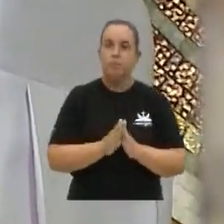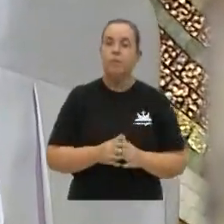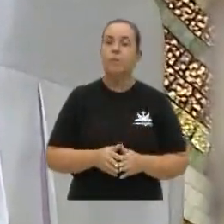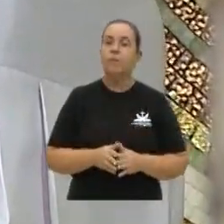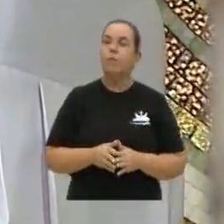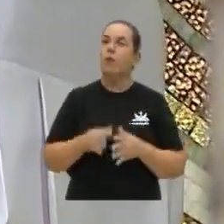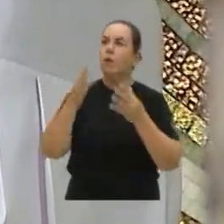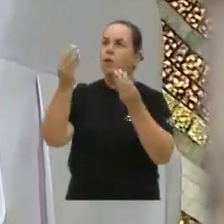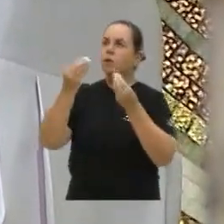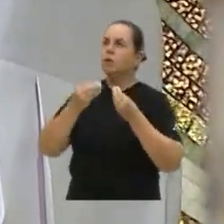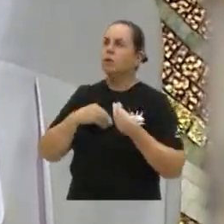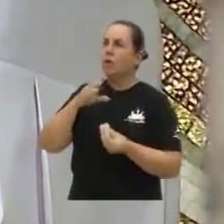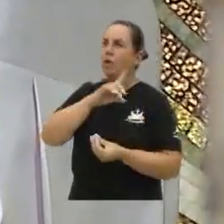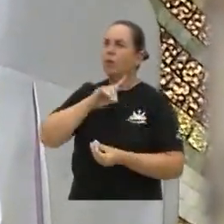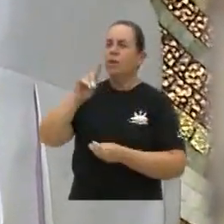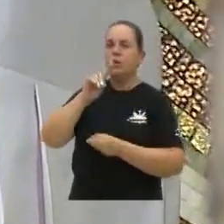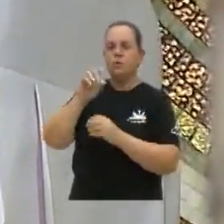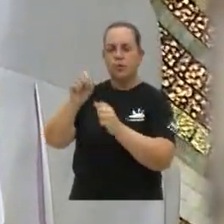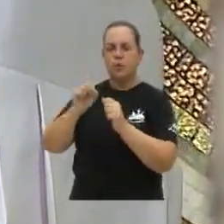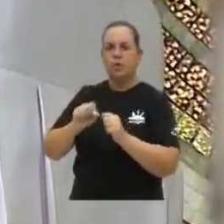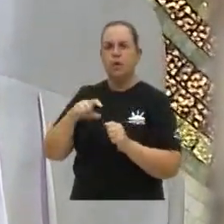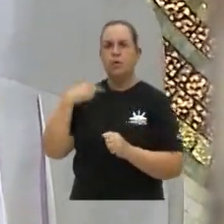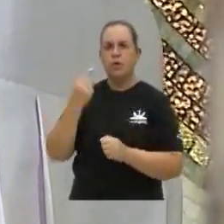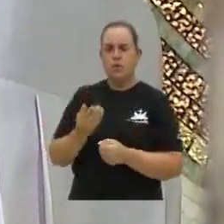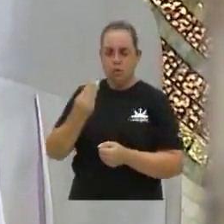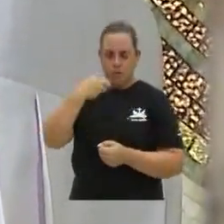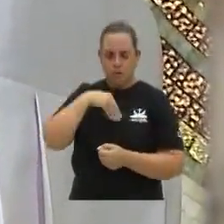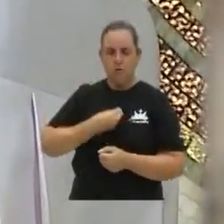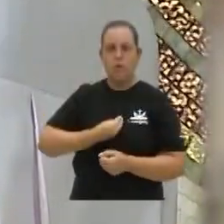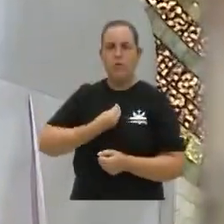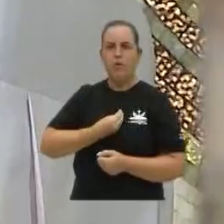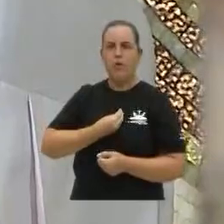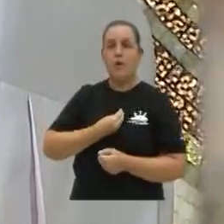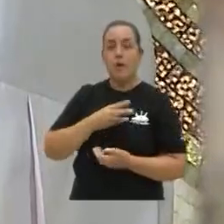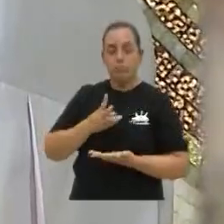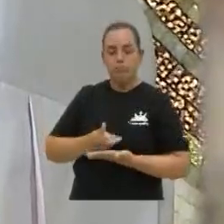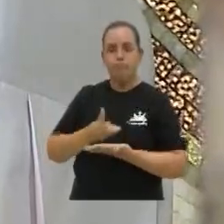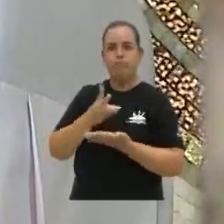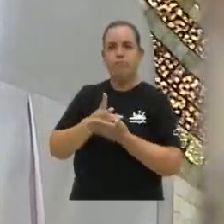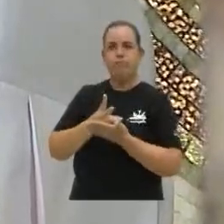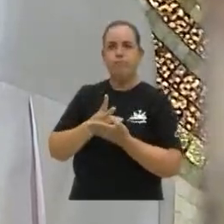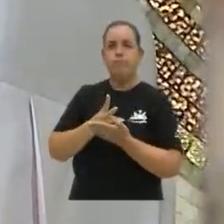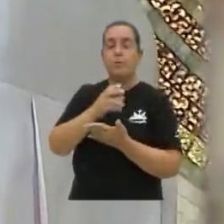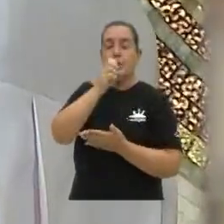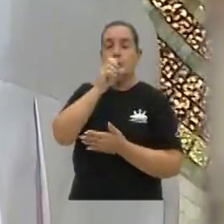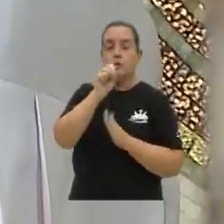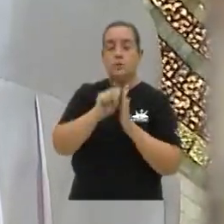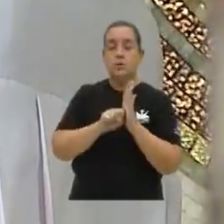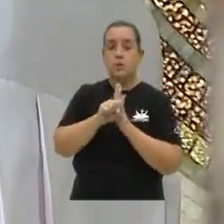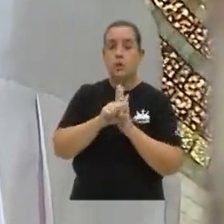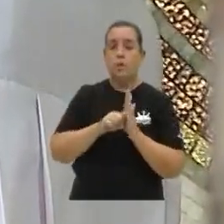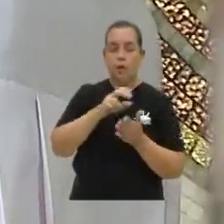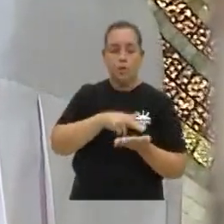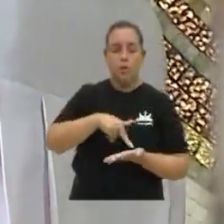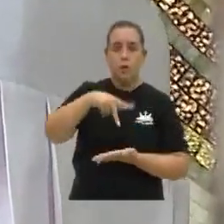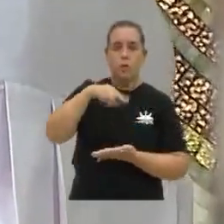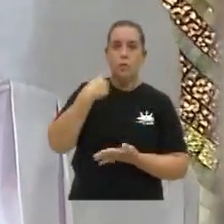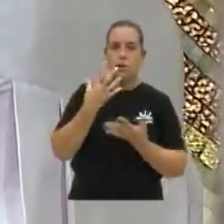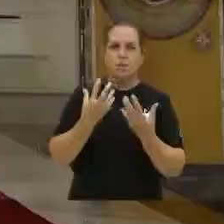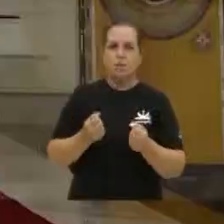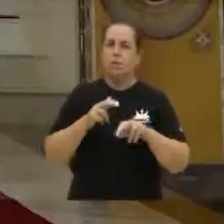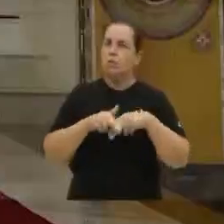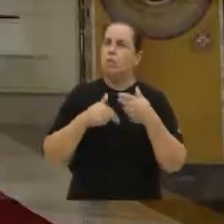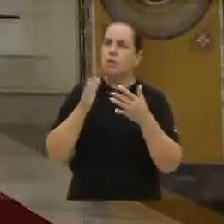Concedei, ó Deus onipotente, que conservemos em nossa vida o sacramento pascal que recebemos